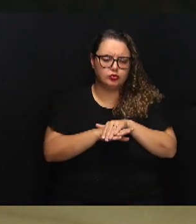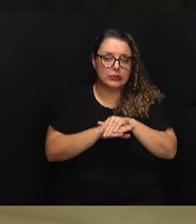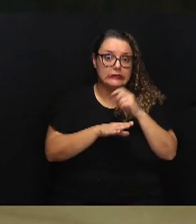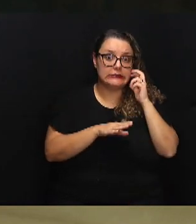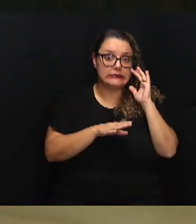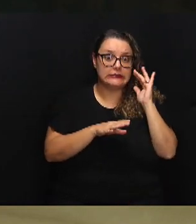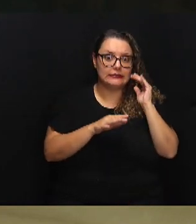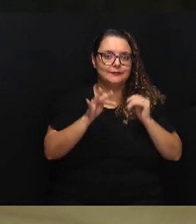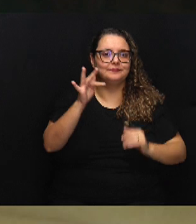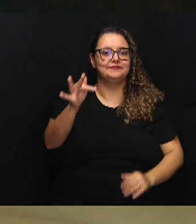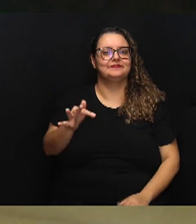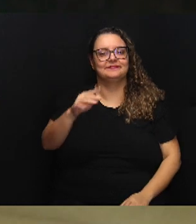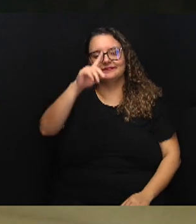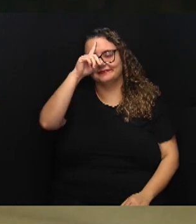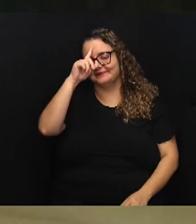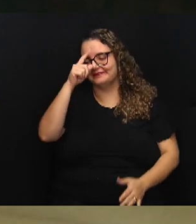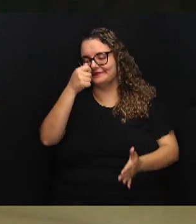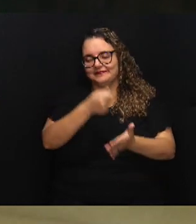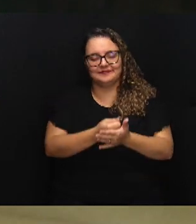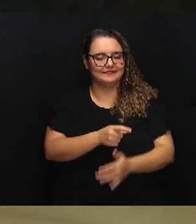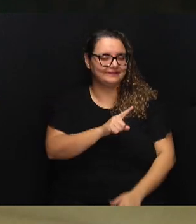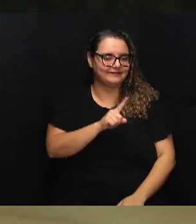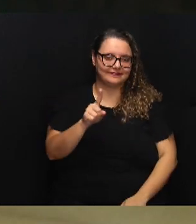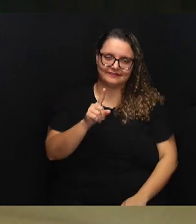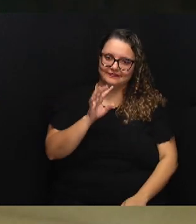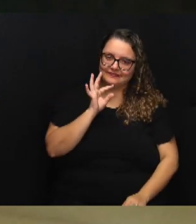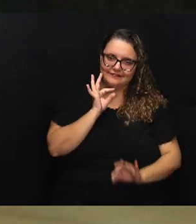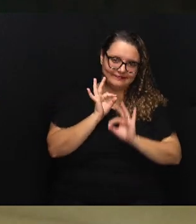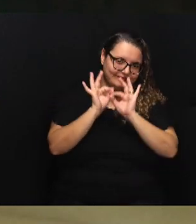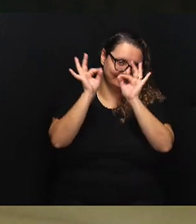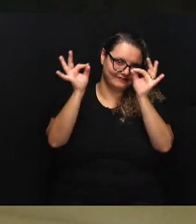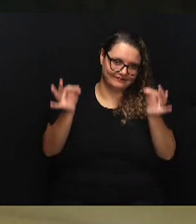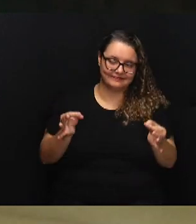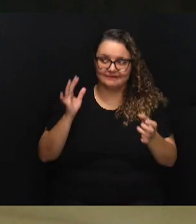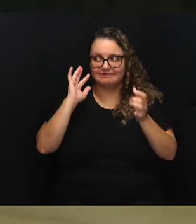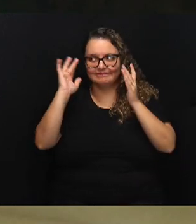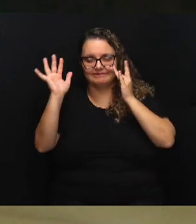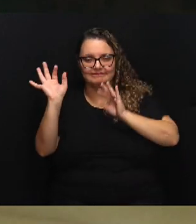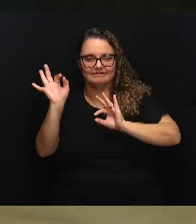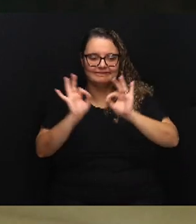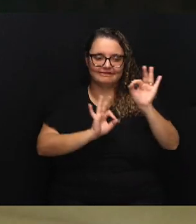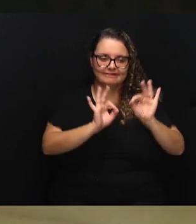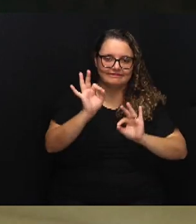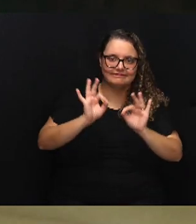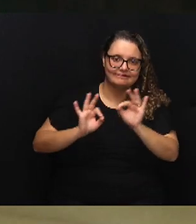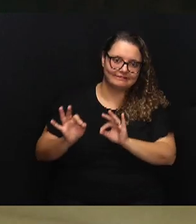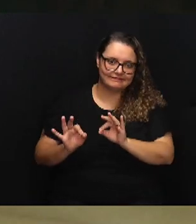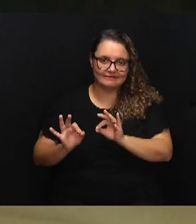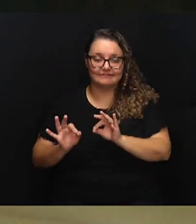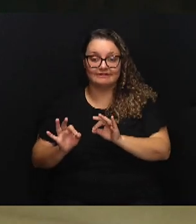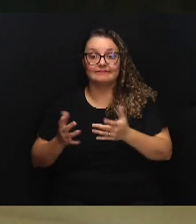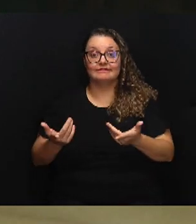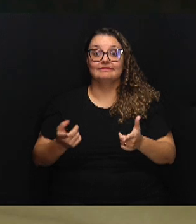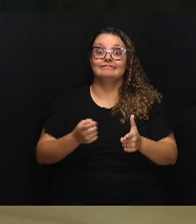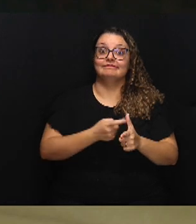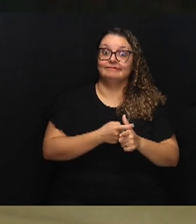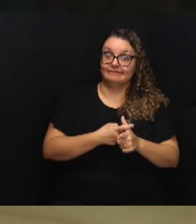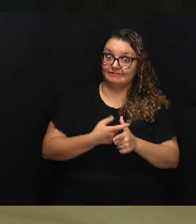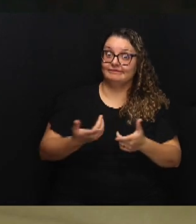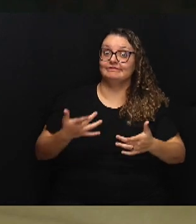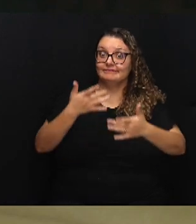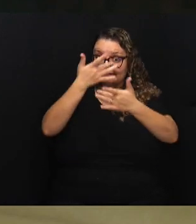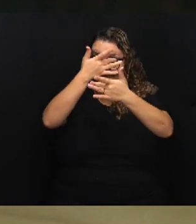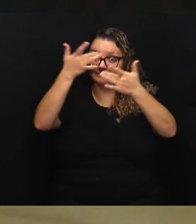futuro? A decisão não é simples e envolve sonhos, planejamento, limites financeiros e até saúde